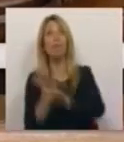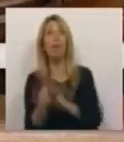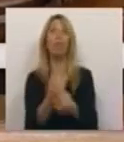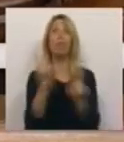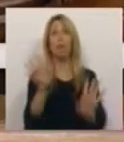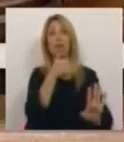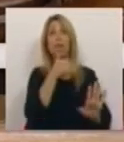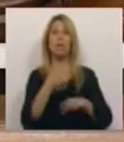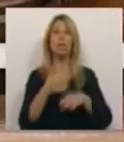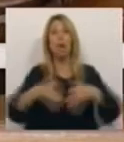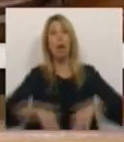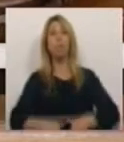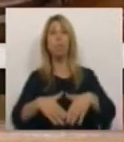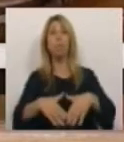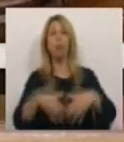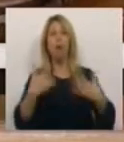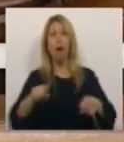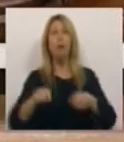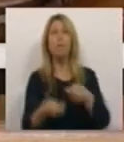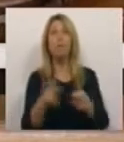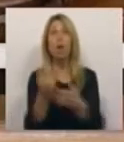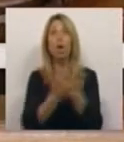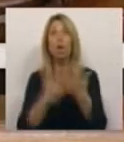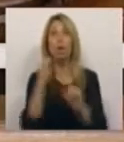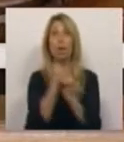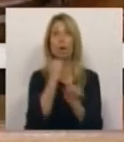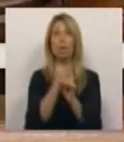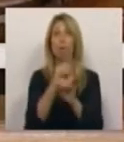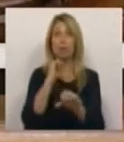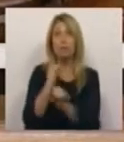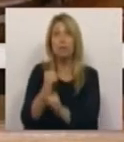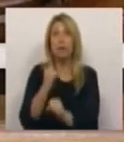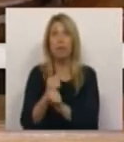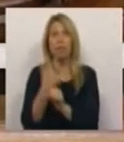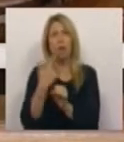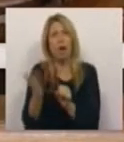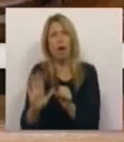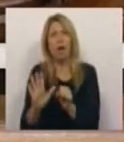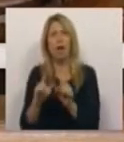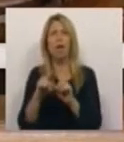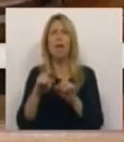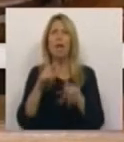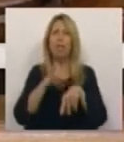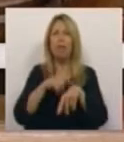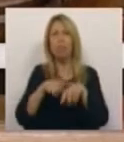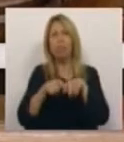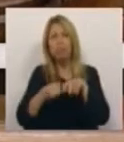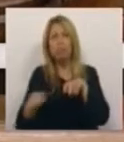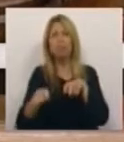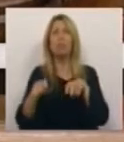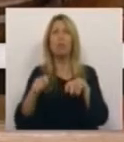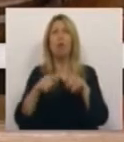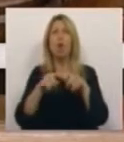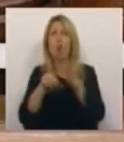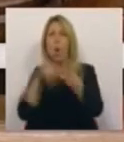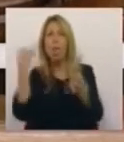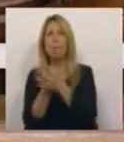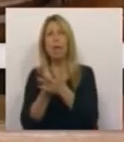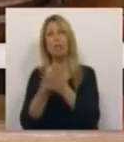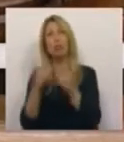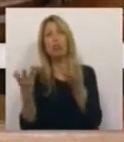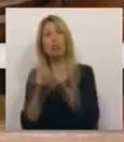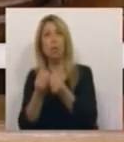decidem engravidar, crescentes pressões económicas e laborais para as trabalhadoras não gozarem a licença de maternidade na totalidade e redução do